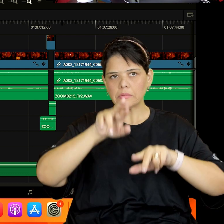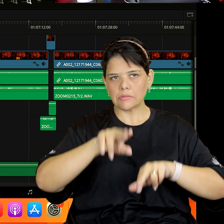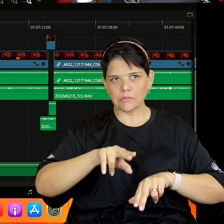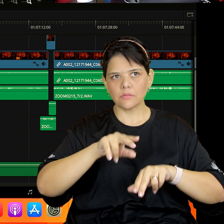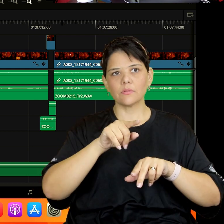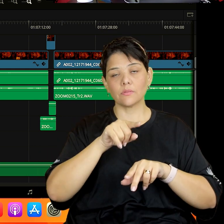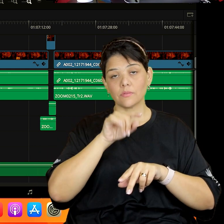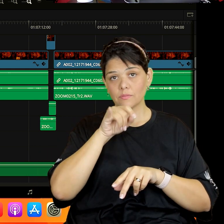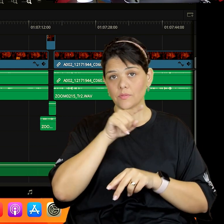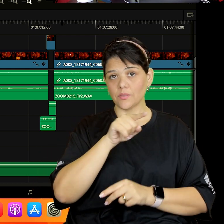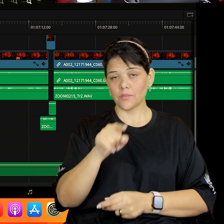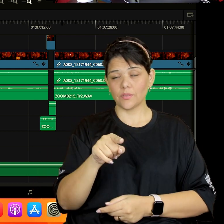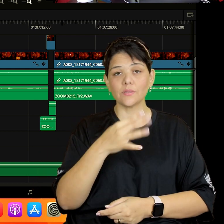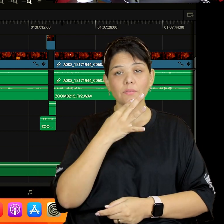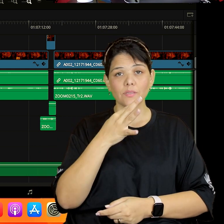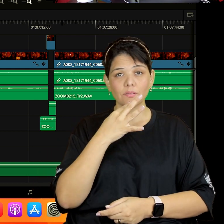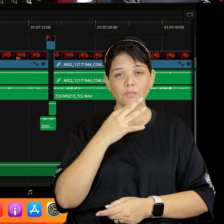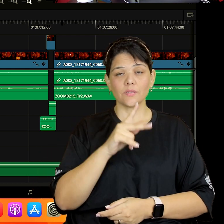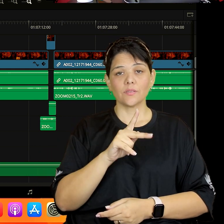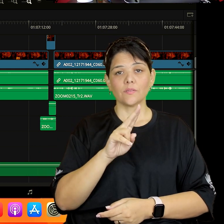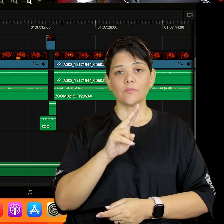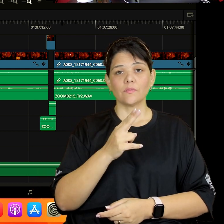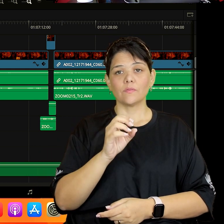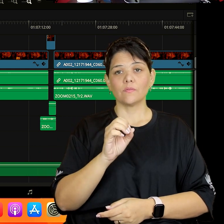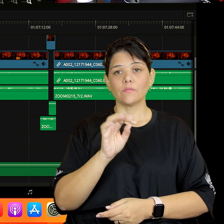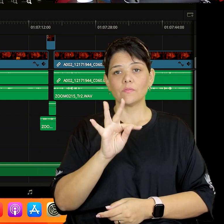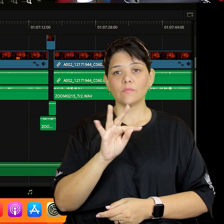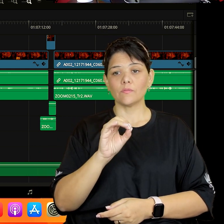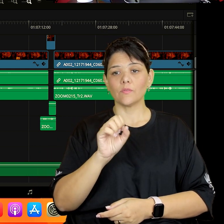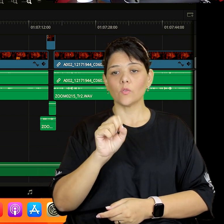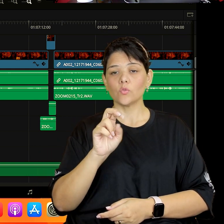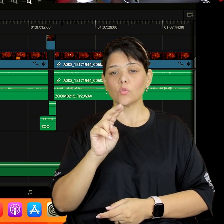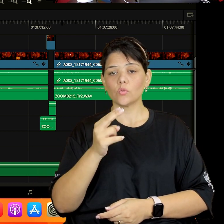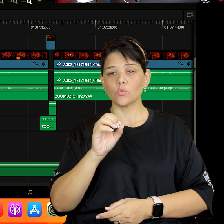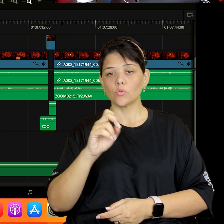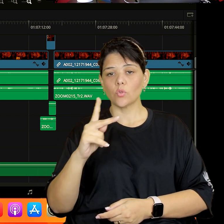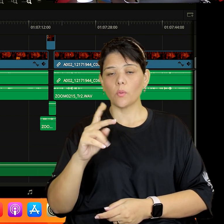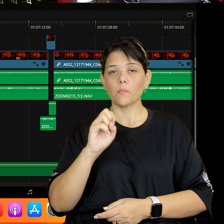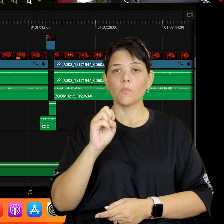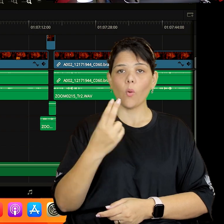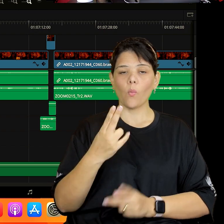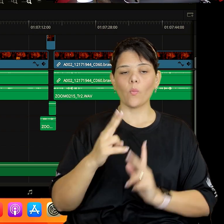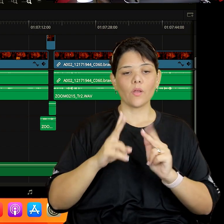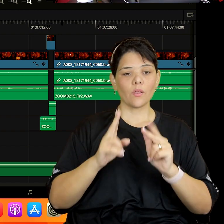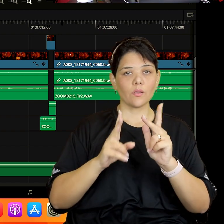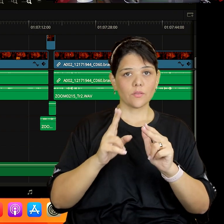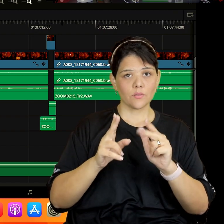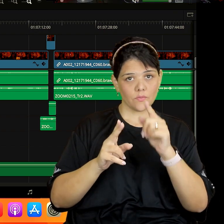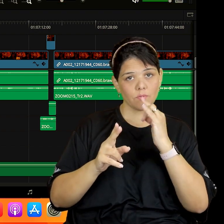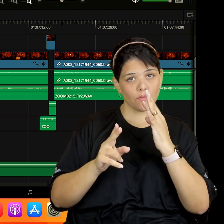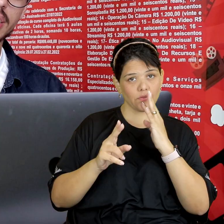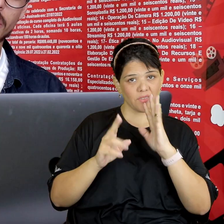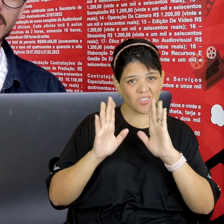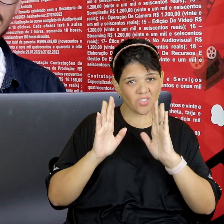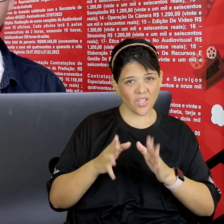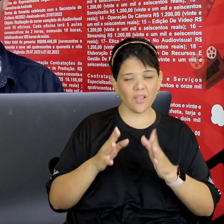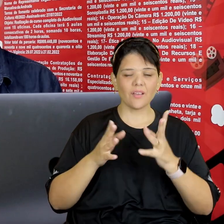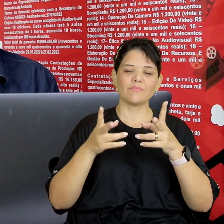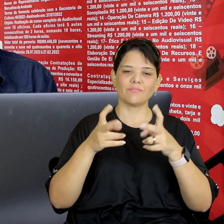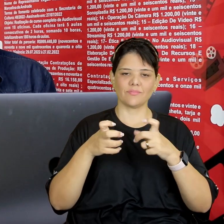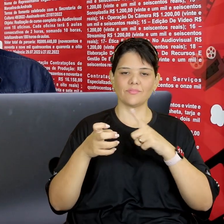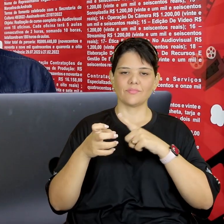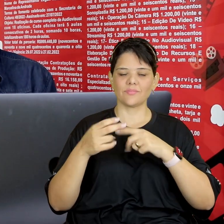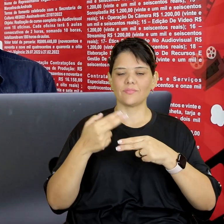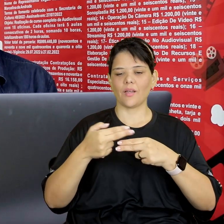já tem essa ideia. Que, por exemplo, quero mesclar duas cenas, quero fundir elas, quero botar essa sobreposição, baixar a opacidade e